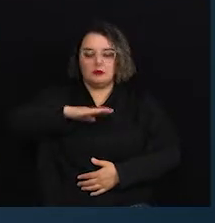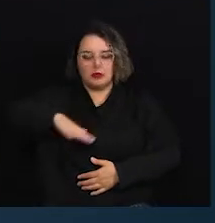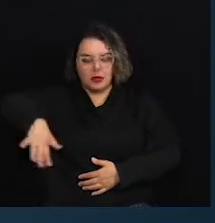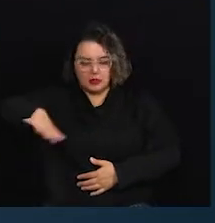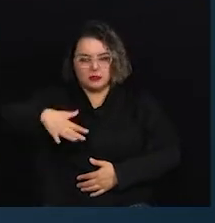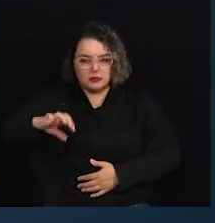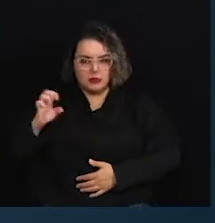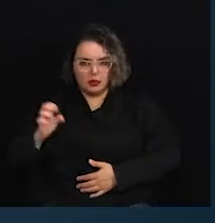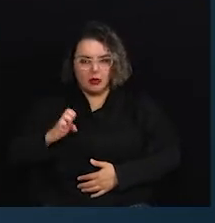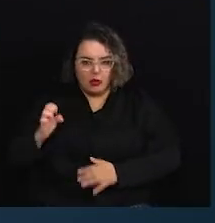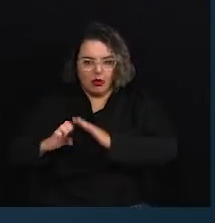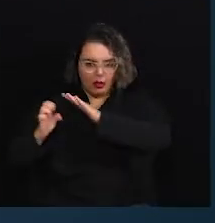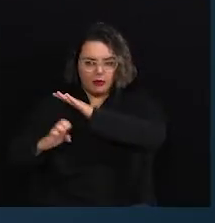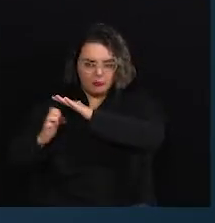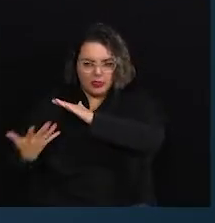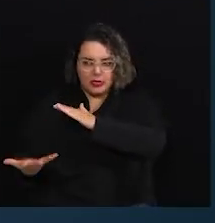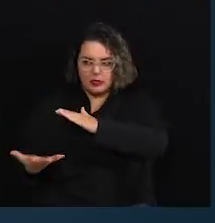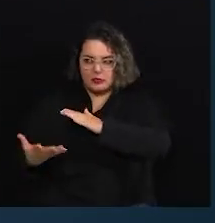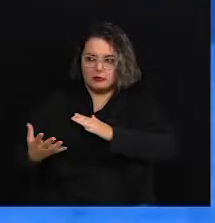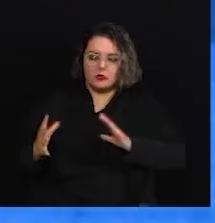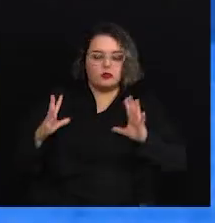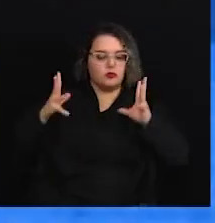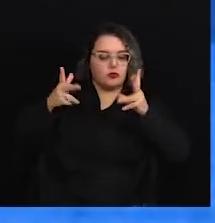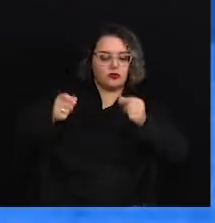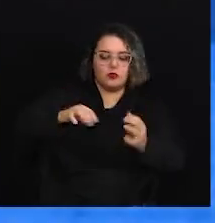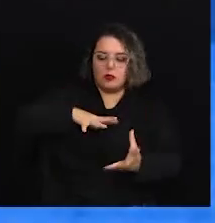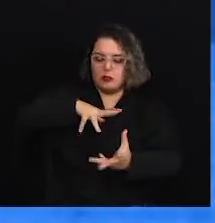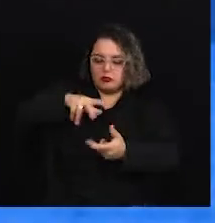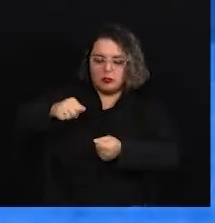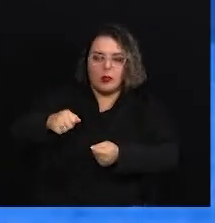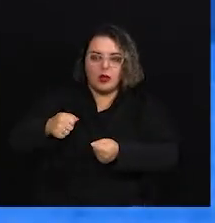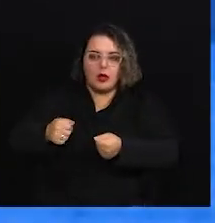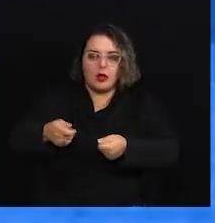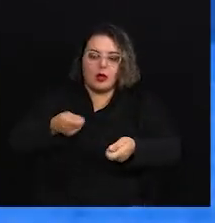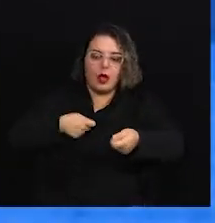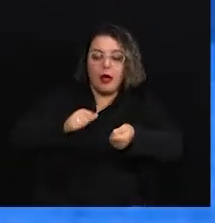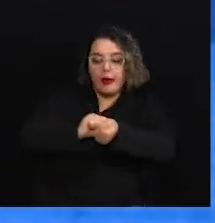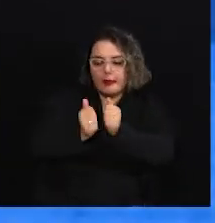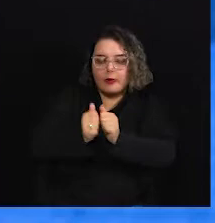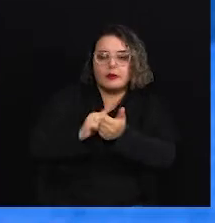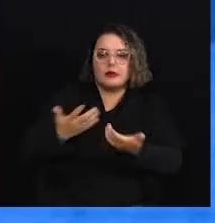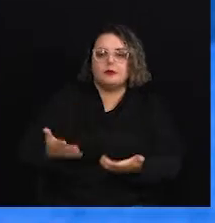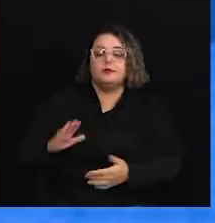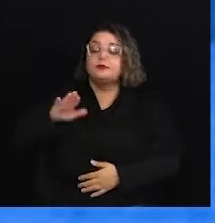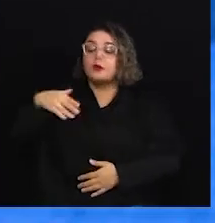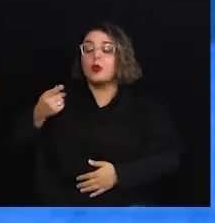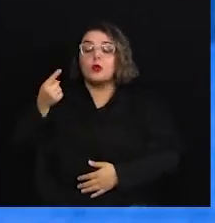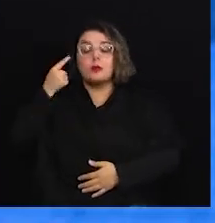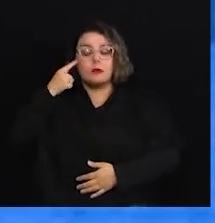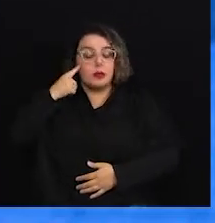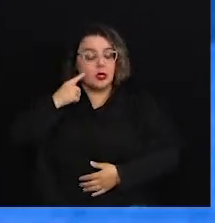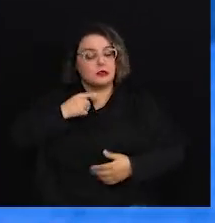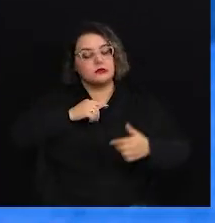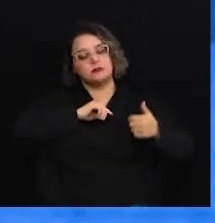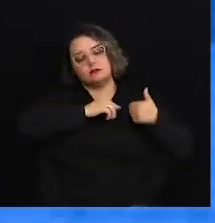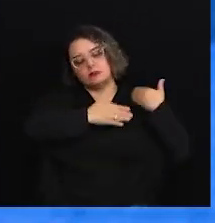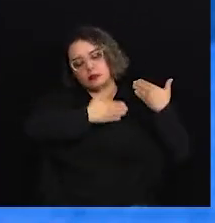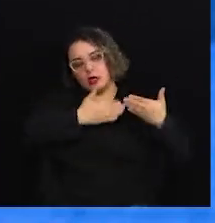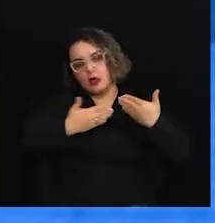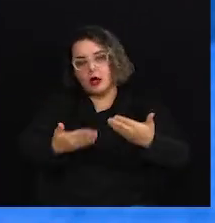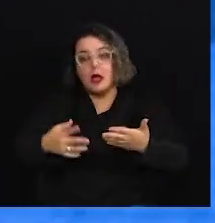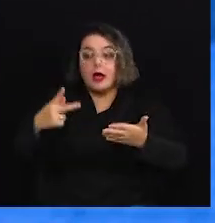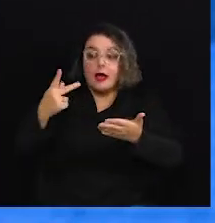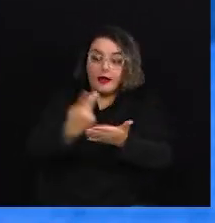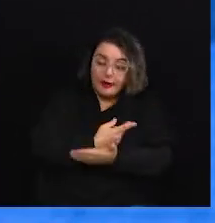dentro desse panorama do capital global de VC. Quando você pensa na sua trajetória, como você